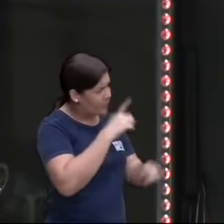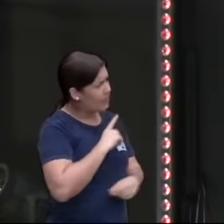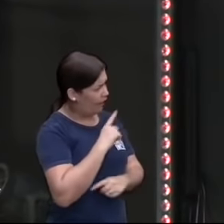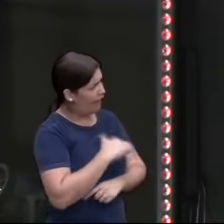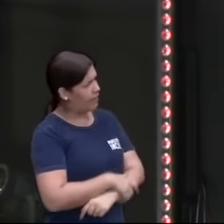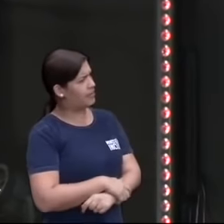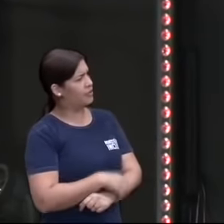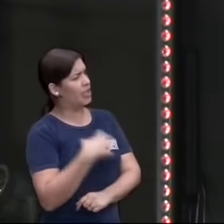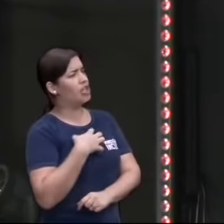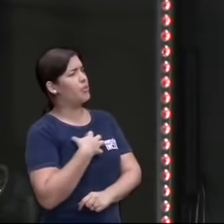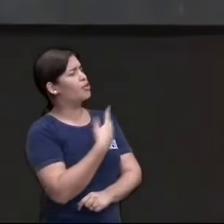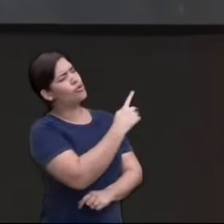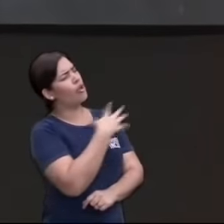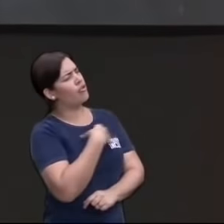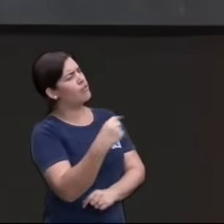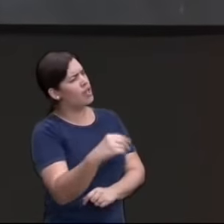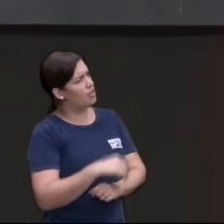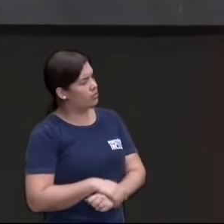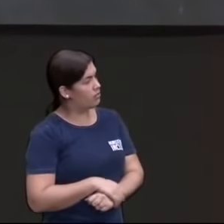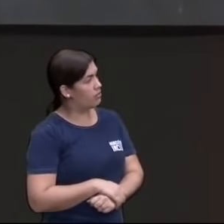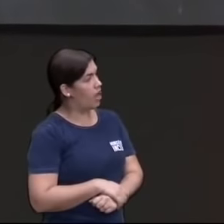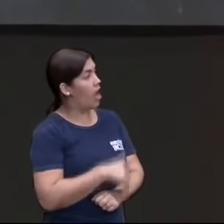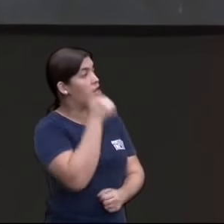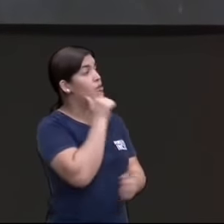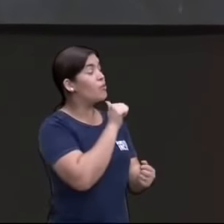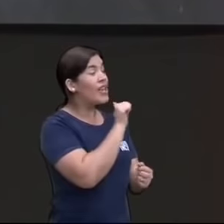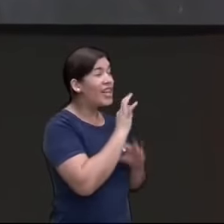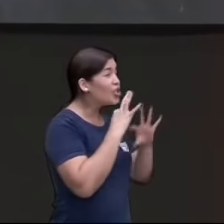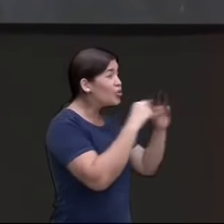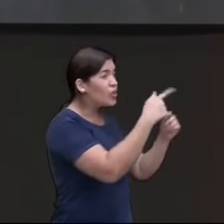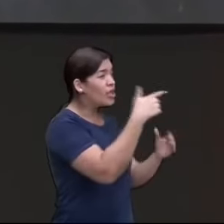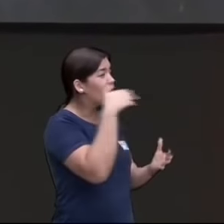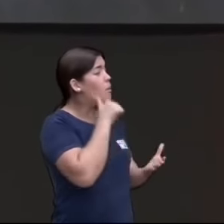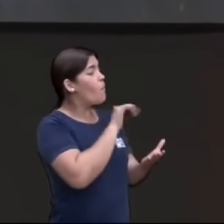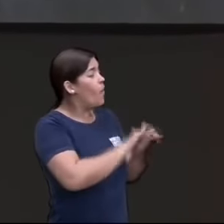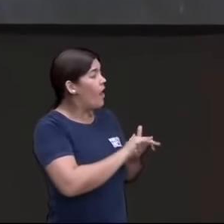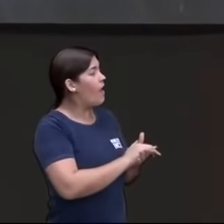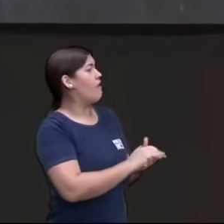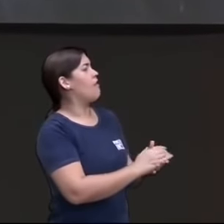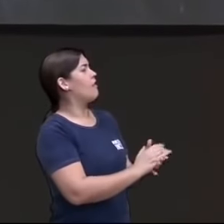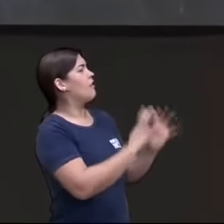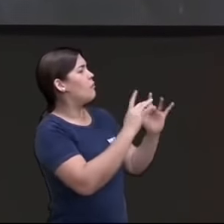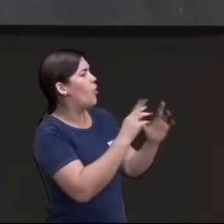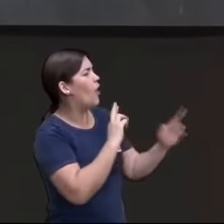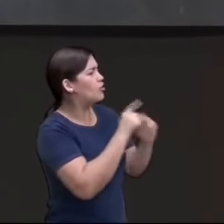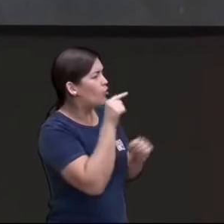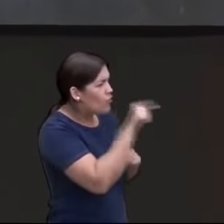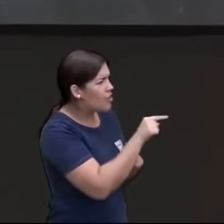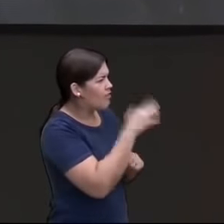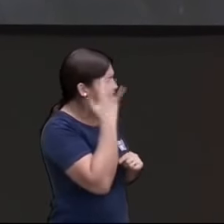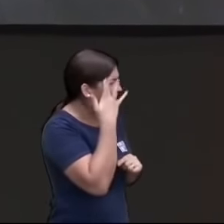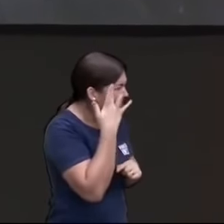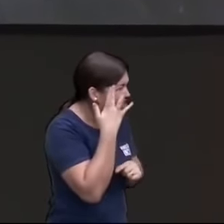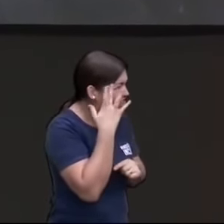As mulheres que você teve, todas foram traídas. Você acha que é tranquilo, então, isso aí?